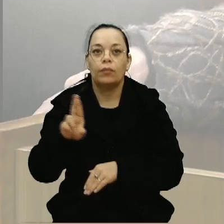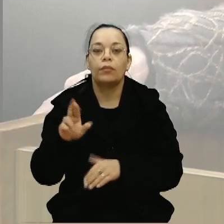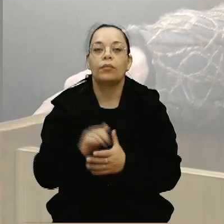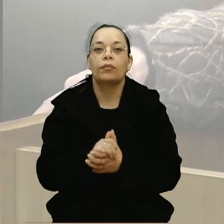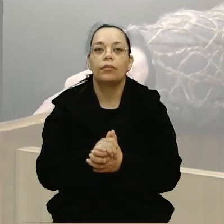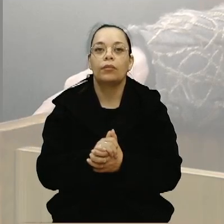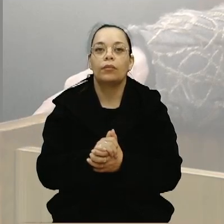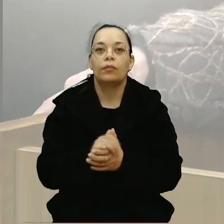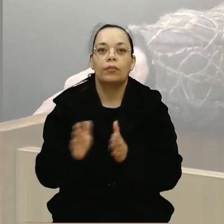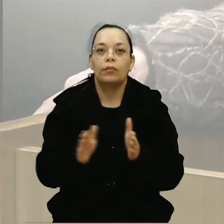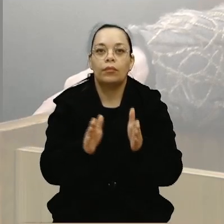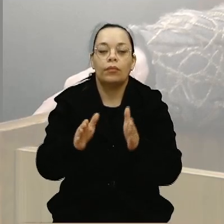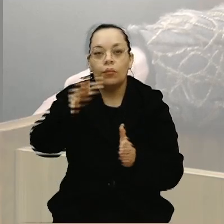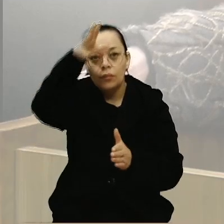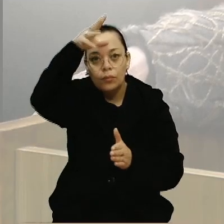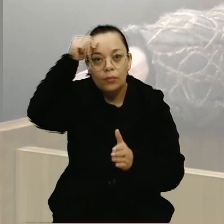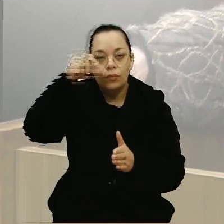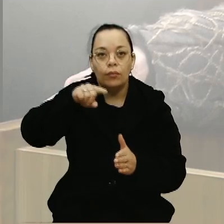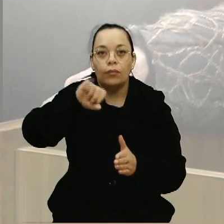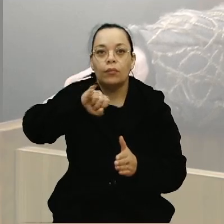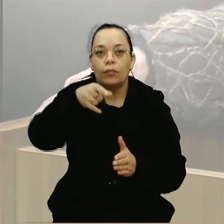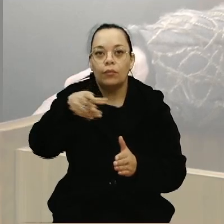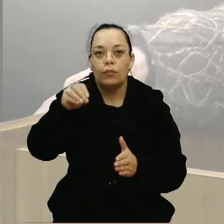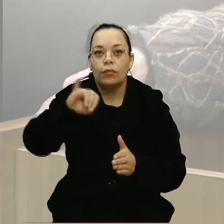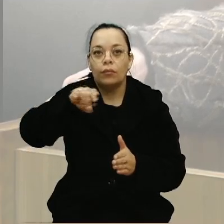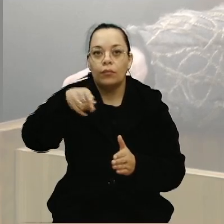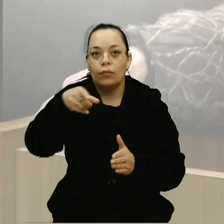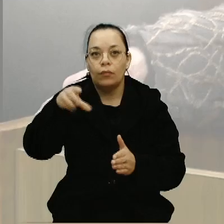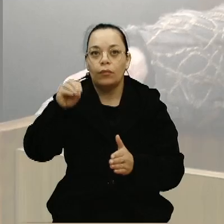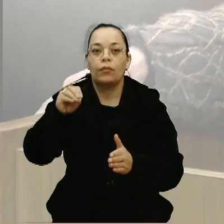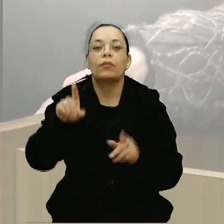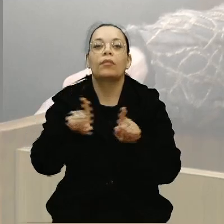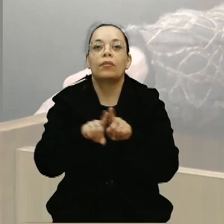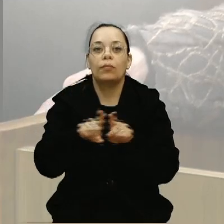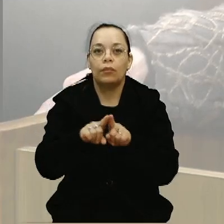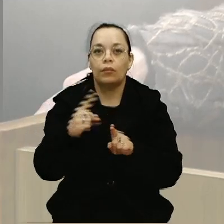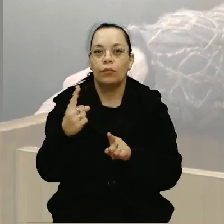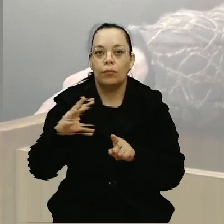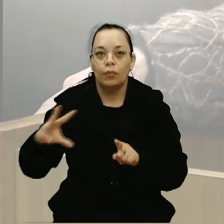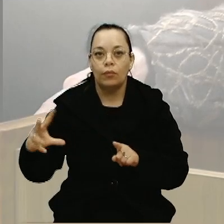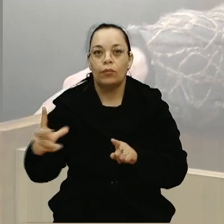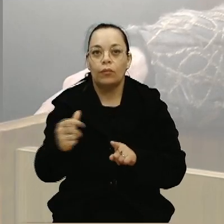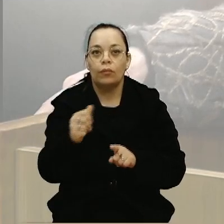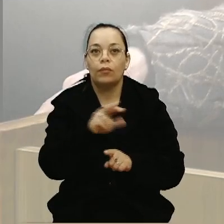A Estrada Municipal de São João, que também vai receber mais R$1 milhão.